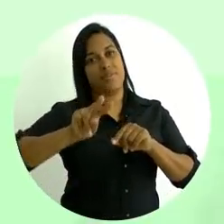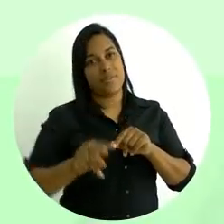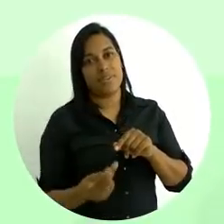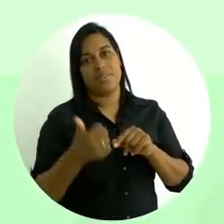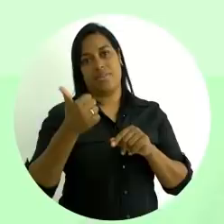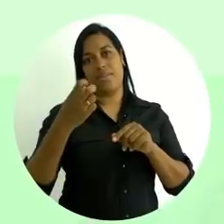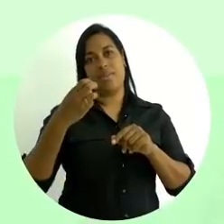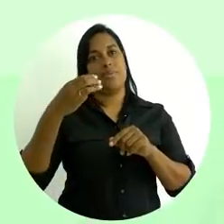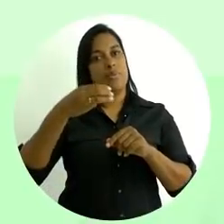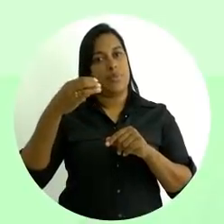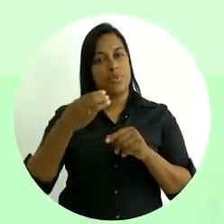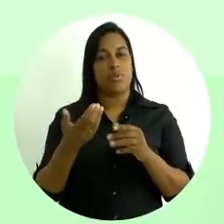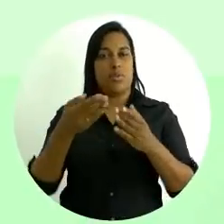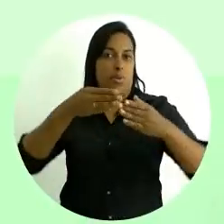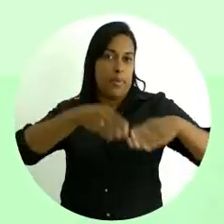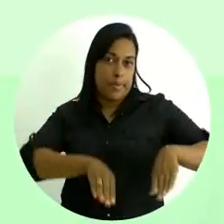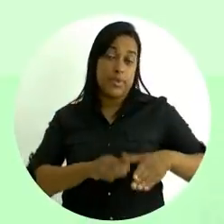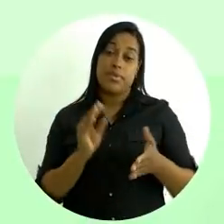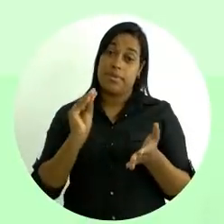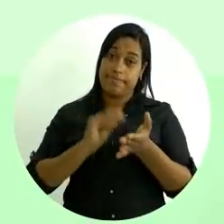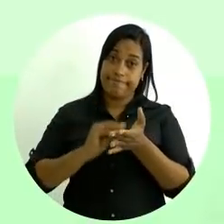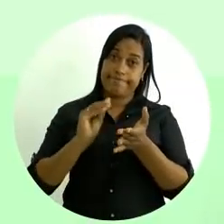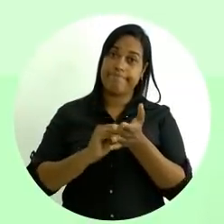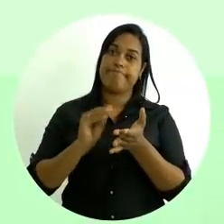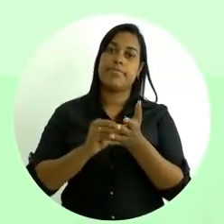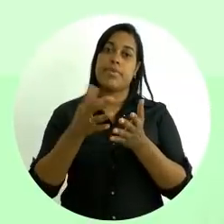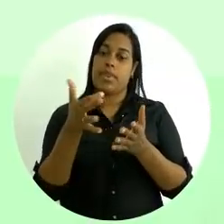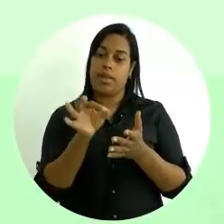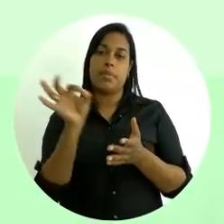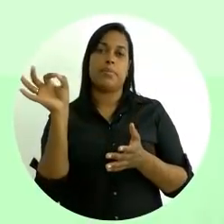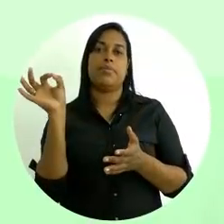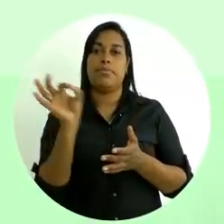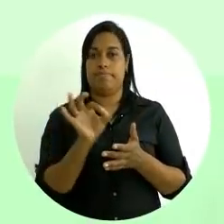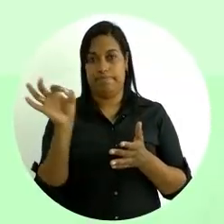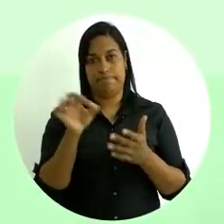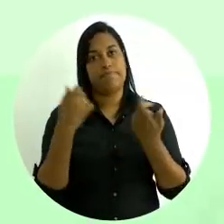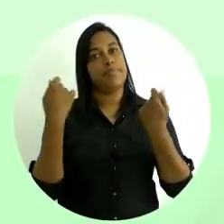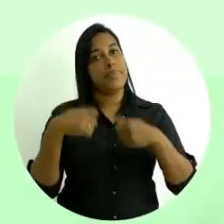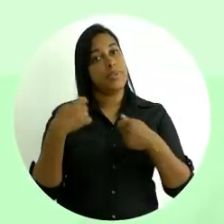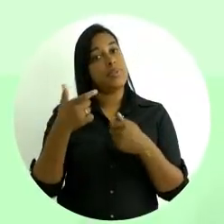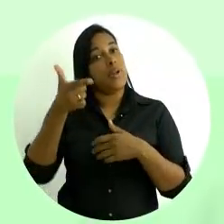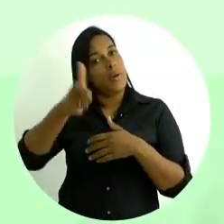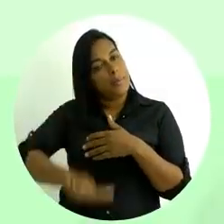3 vezes por 15 minutos e suas faltas de 10% que